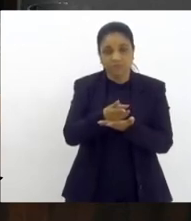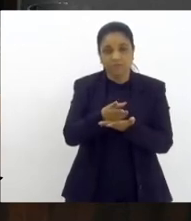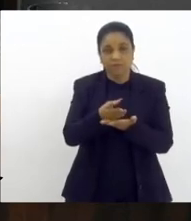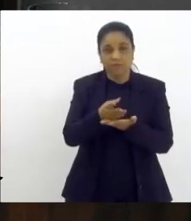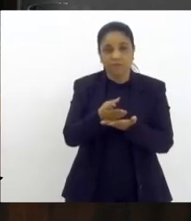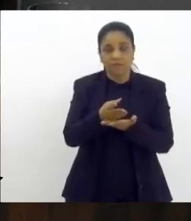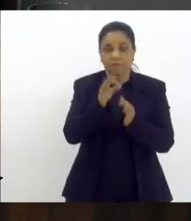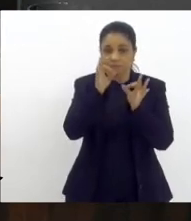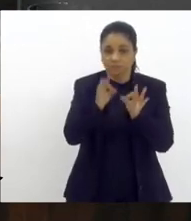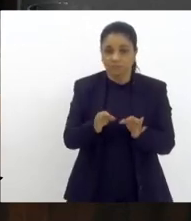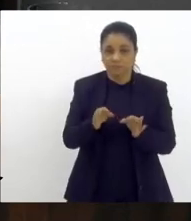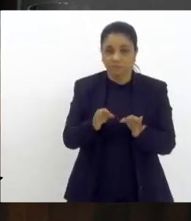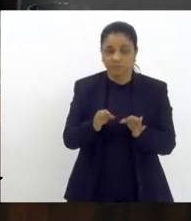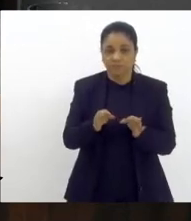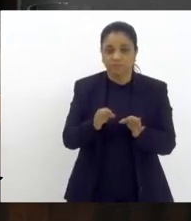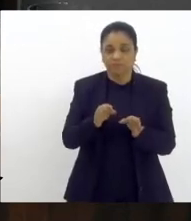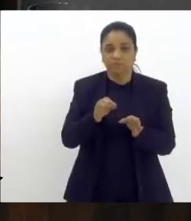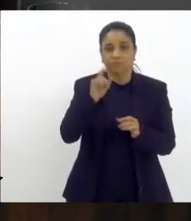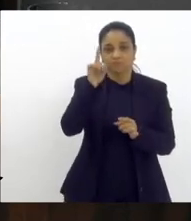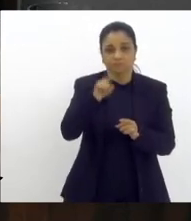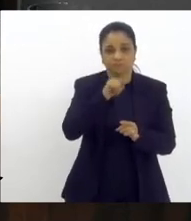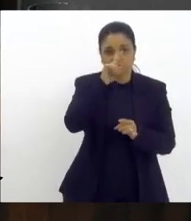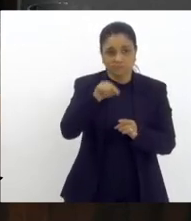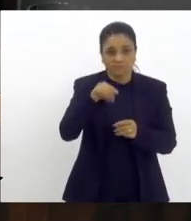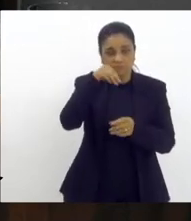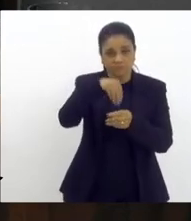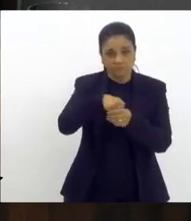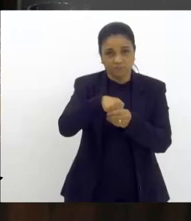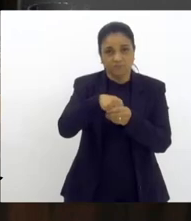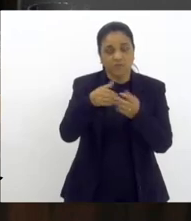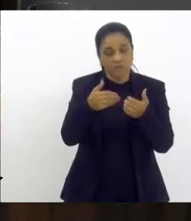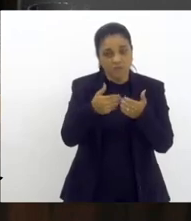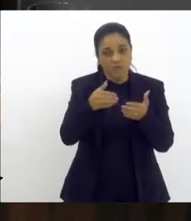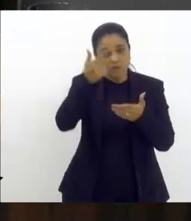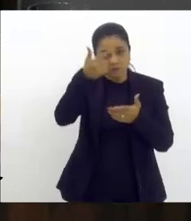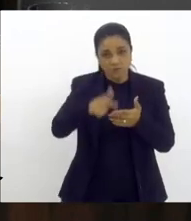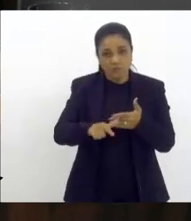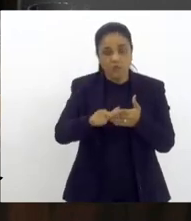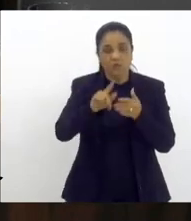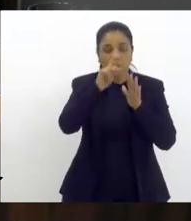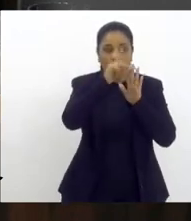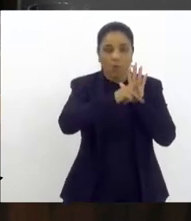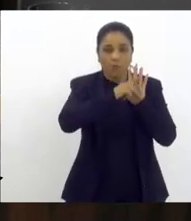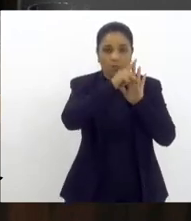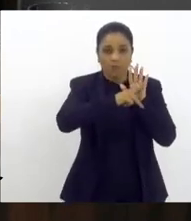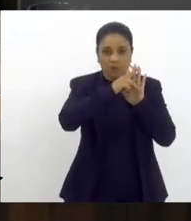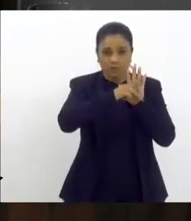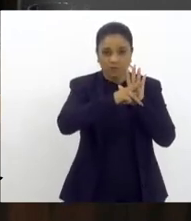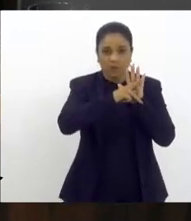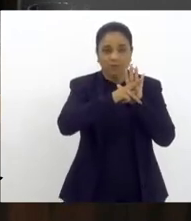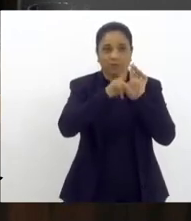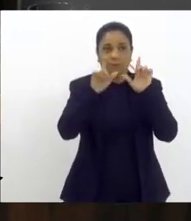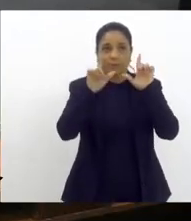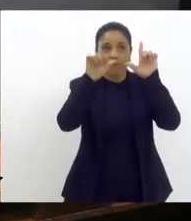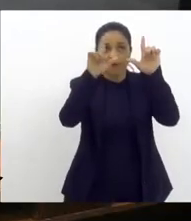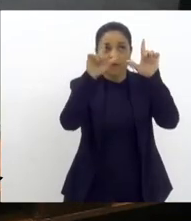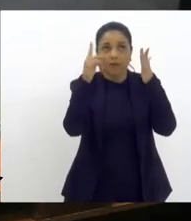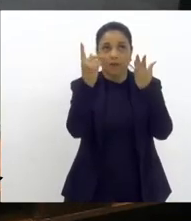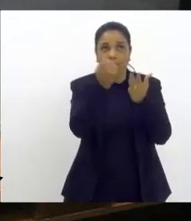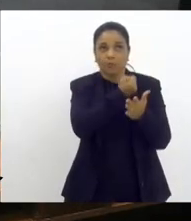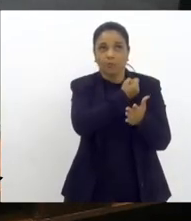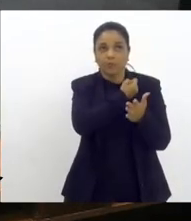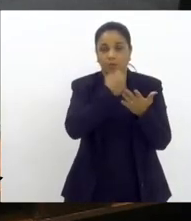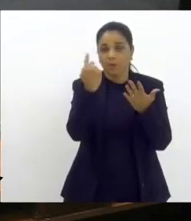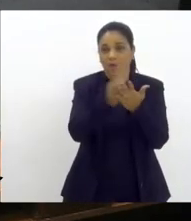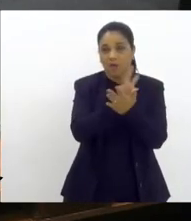a gente derrubar essa votação e abrir de novo em cima do projeto que aquele projeto ali da que está no painel está errado